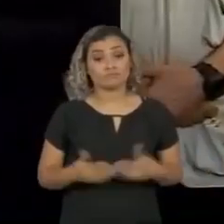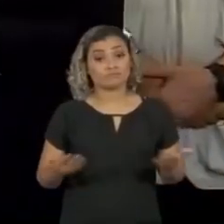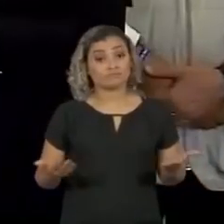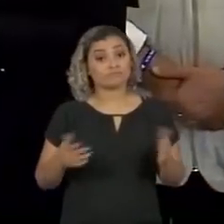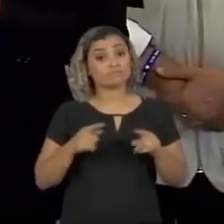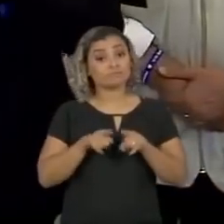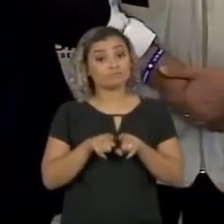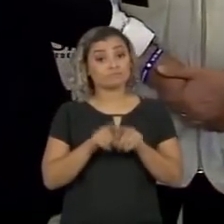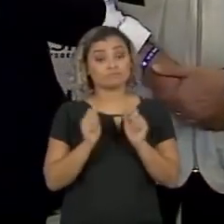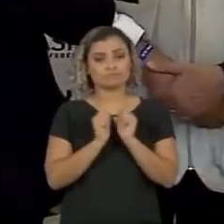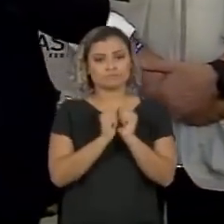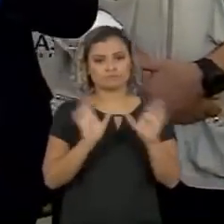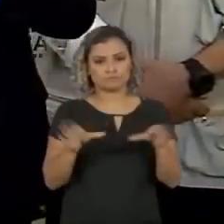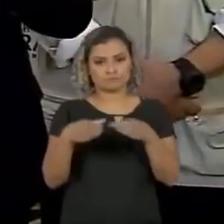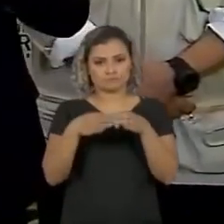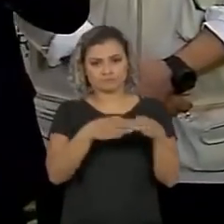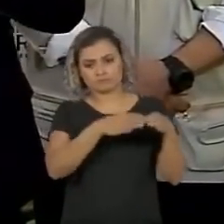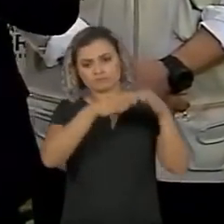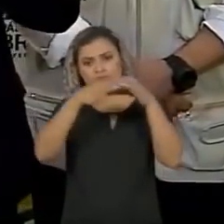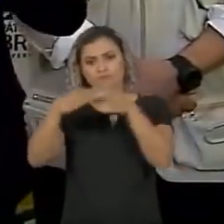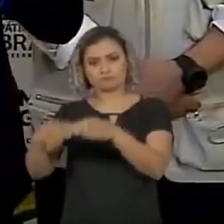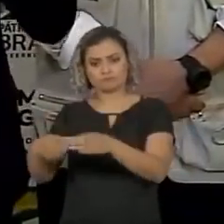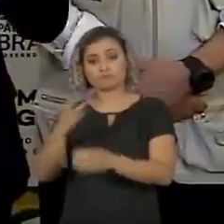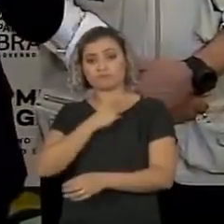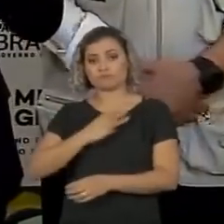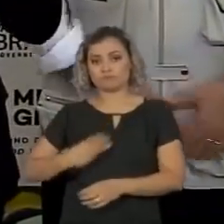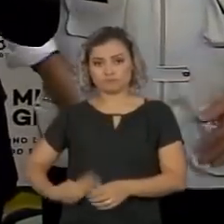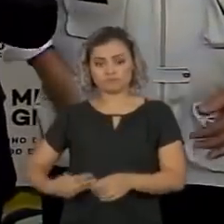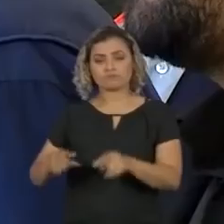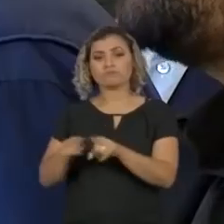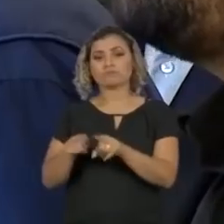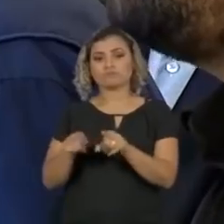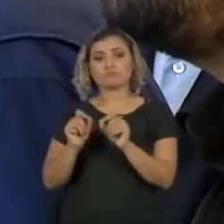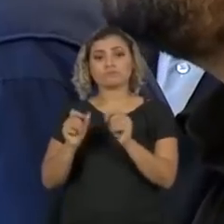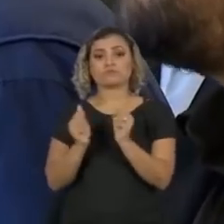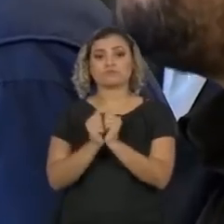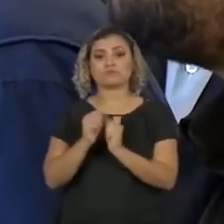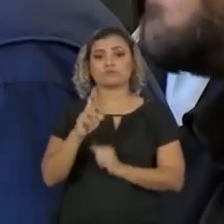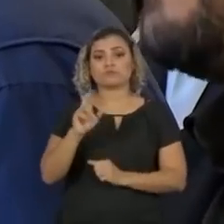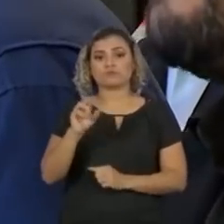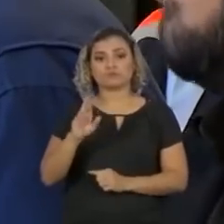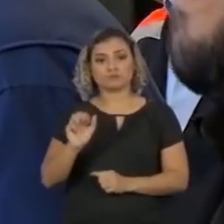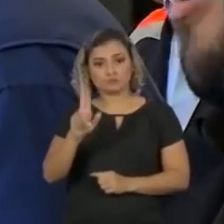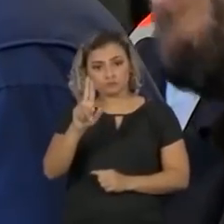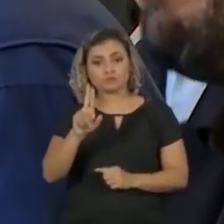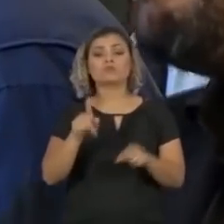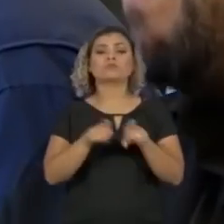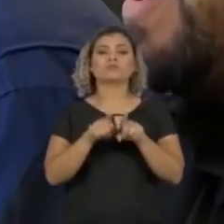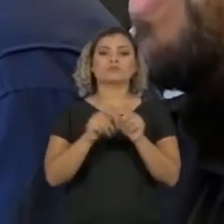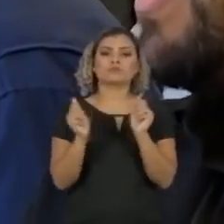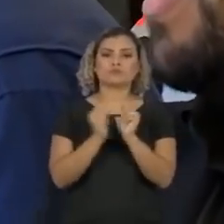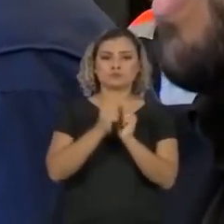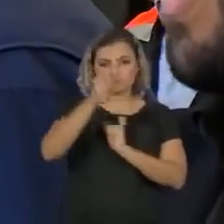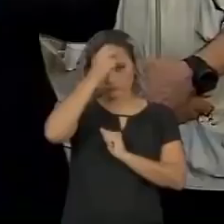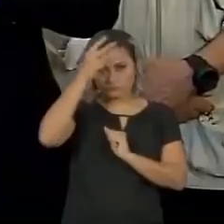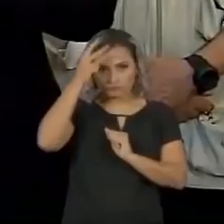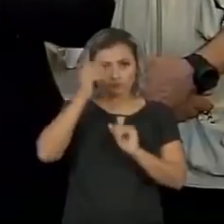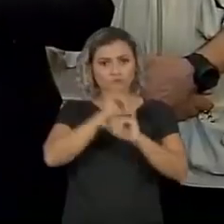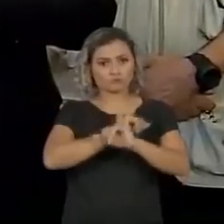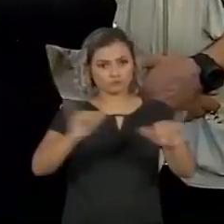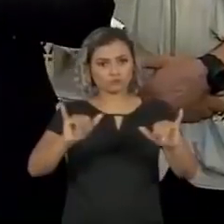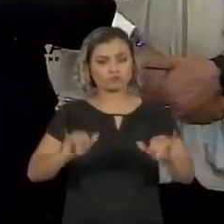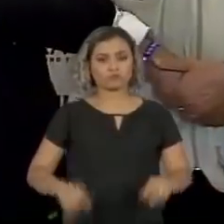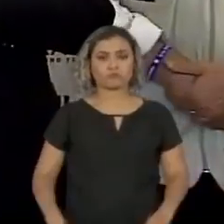Depois, acompanhado de comitiva de 8 ministros, se reuniu com o governador Romeu Zema e prefeitos e anunciou a liberação de recursos.